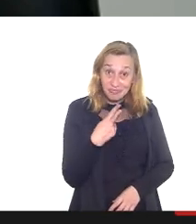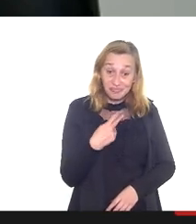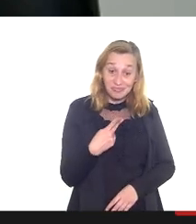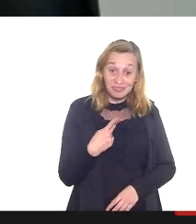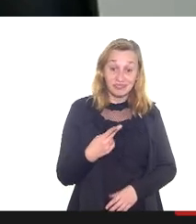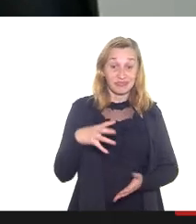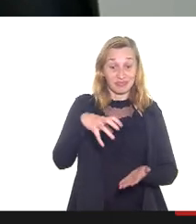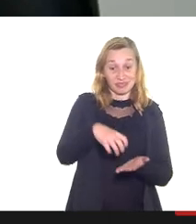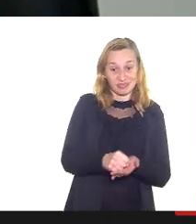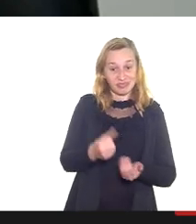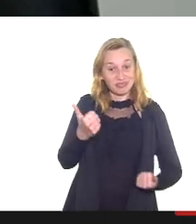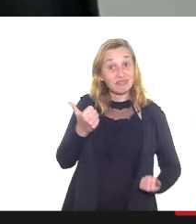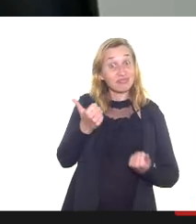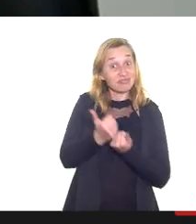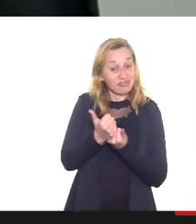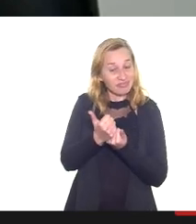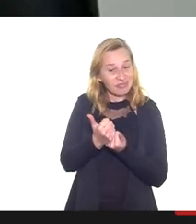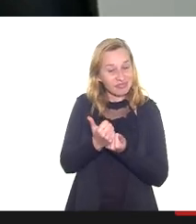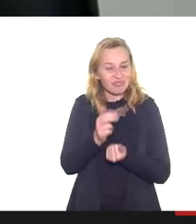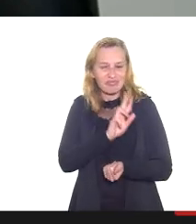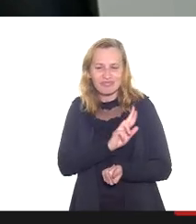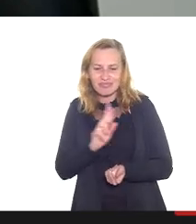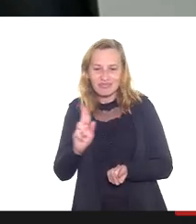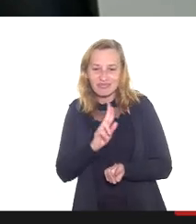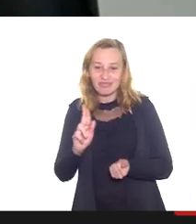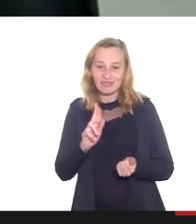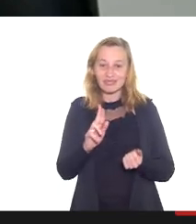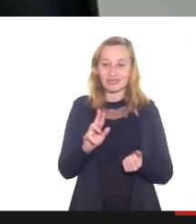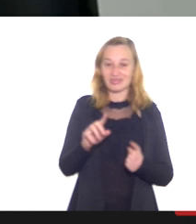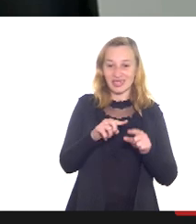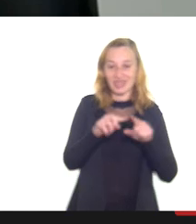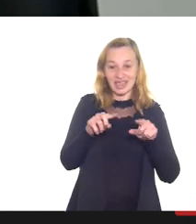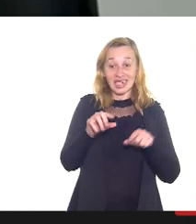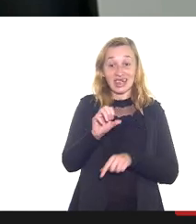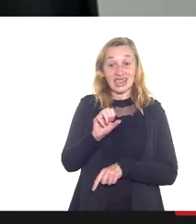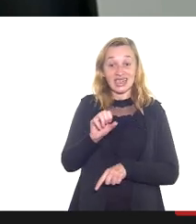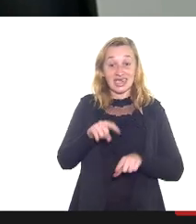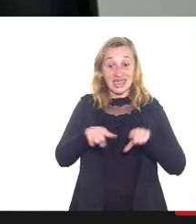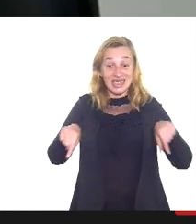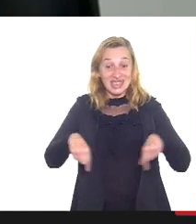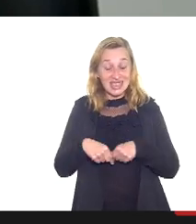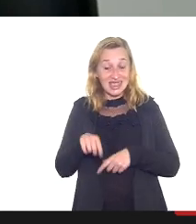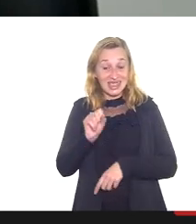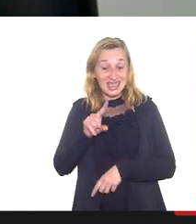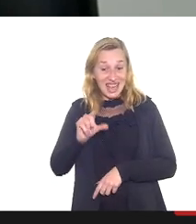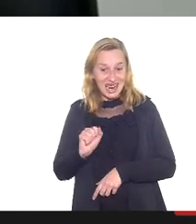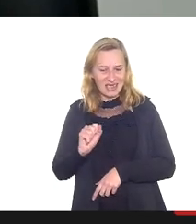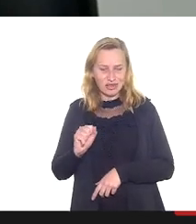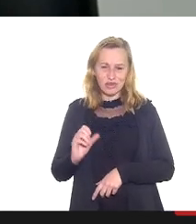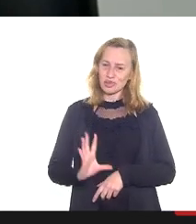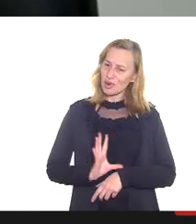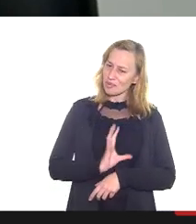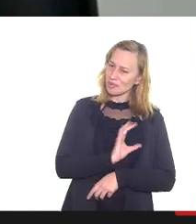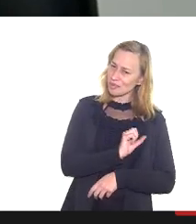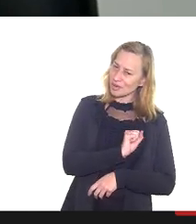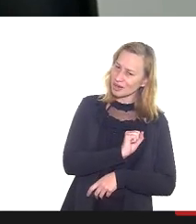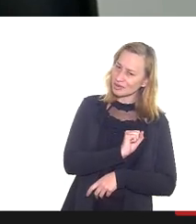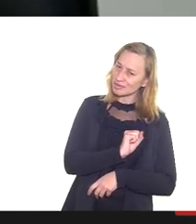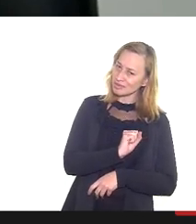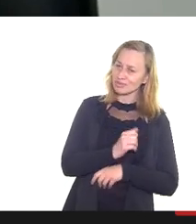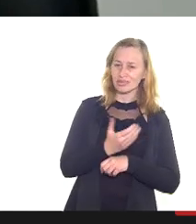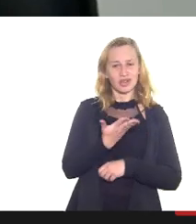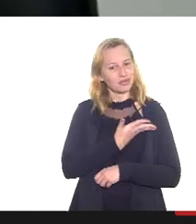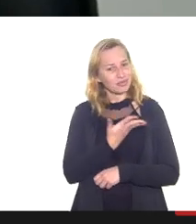deixar registrado meu apoio ao nome na sala, o nome do nosso querido decano, deputado Luiz Paulo.